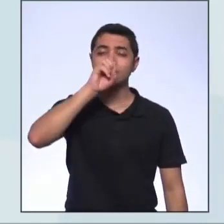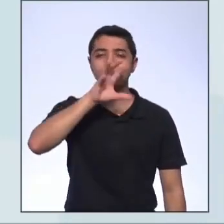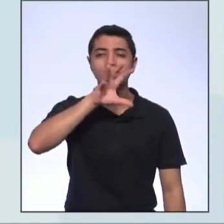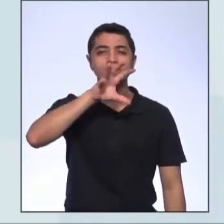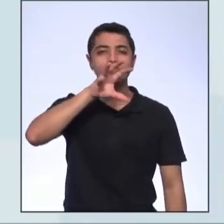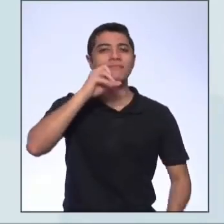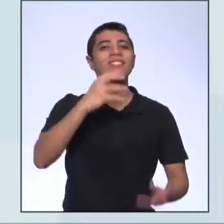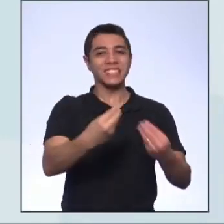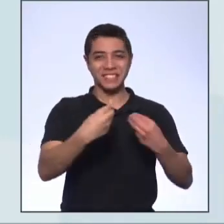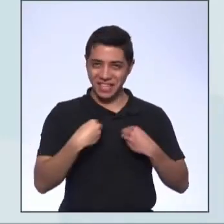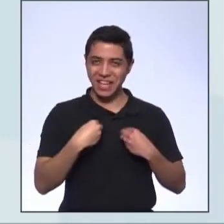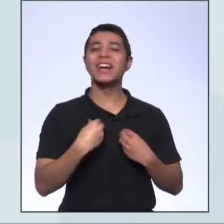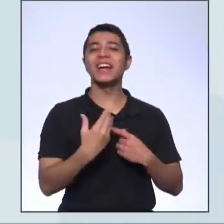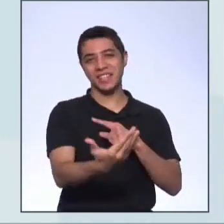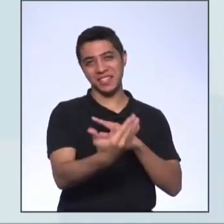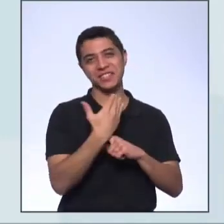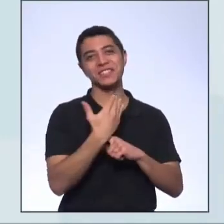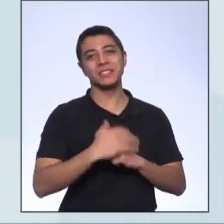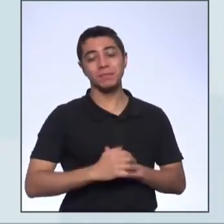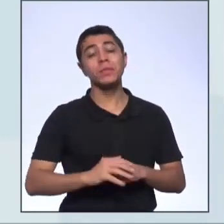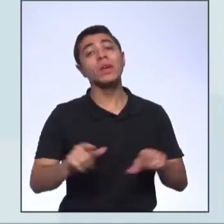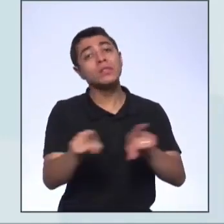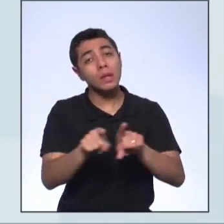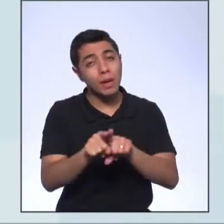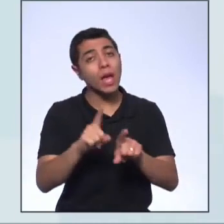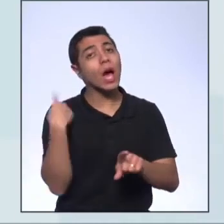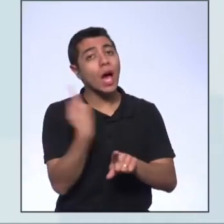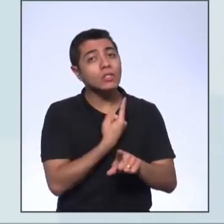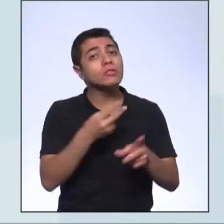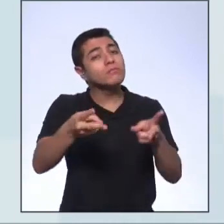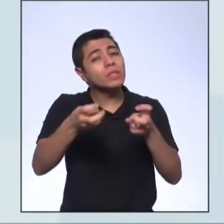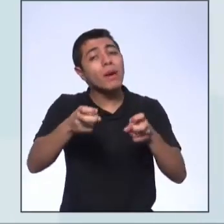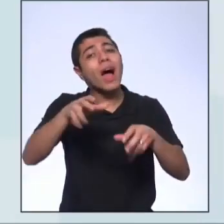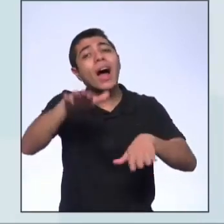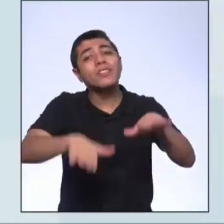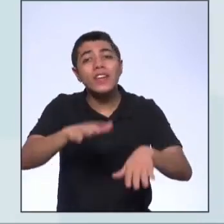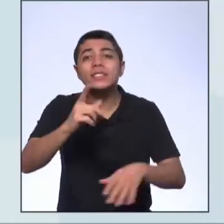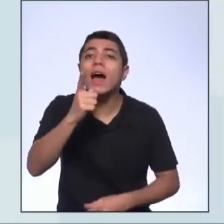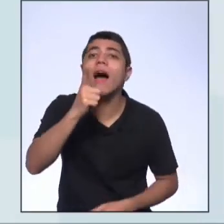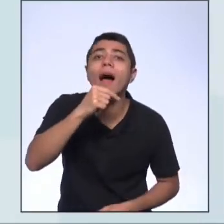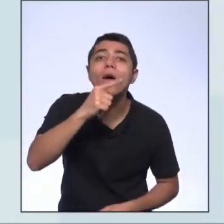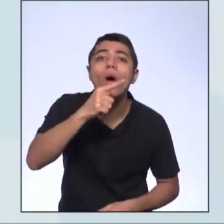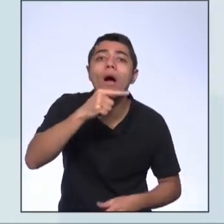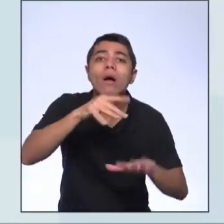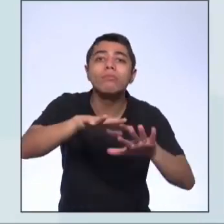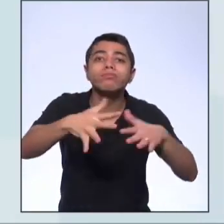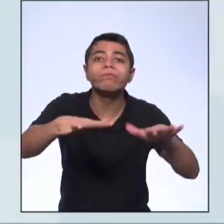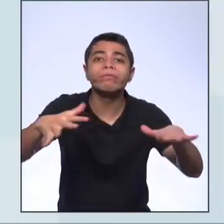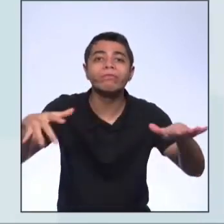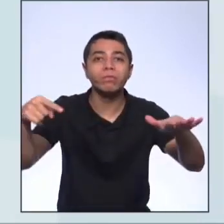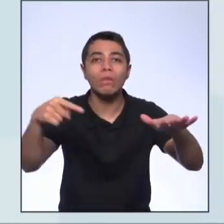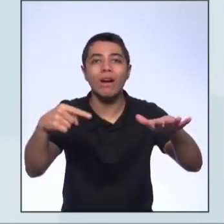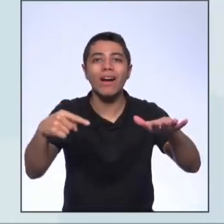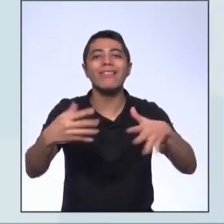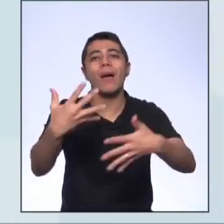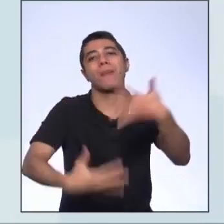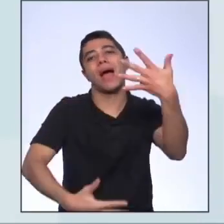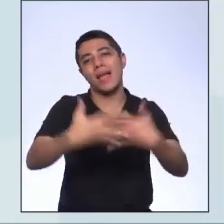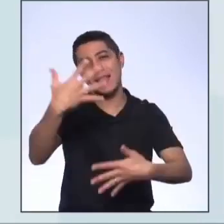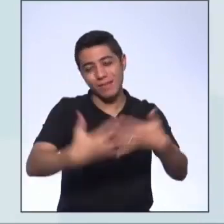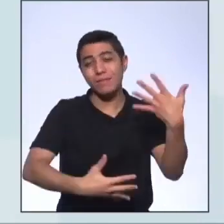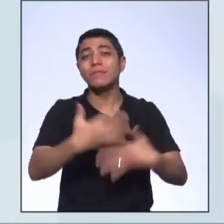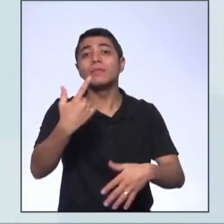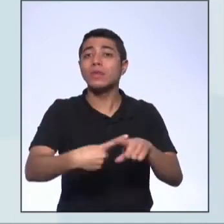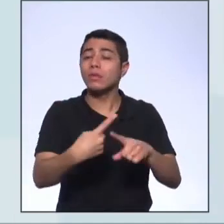negativos, né, das algas em relação à sua a sua reprodução desenfreada,